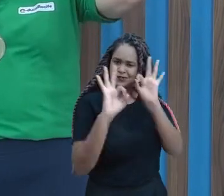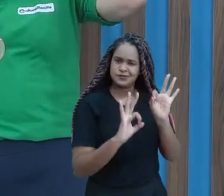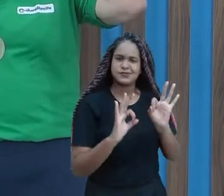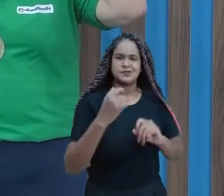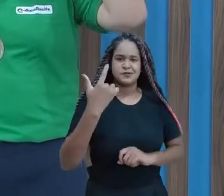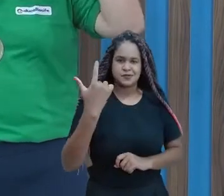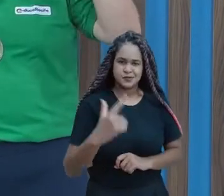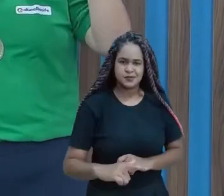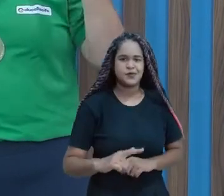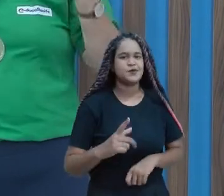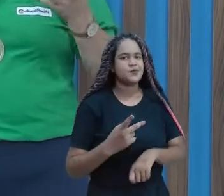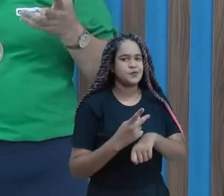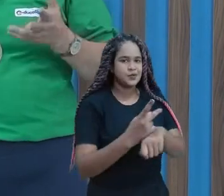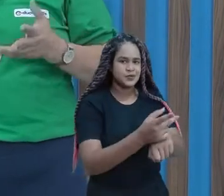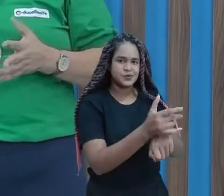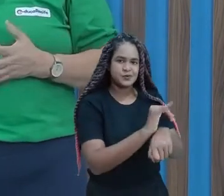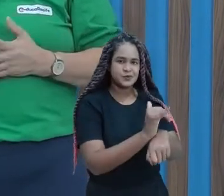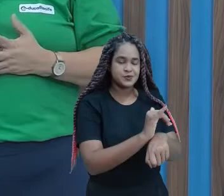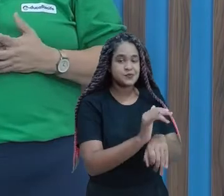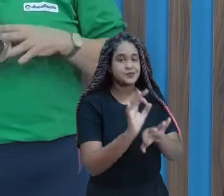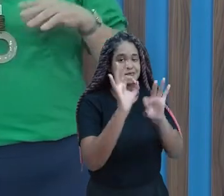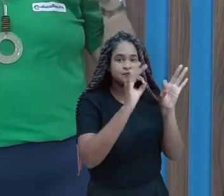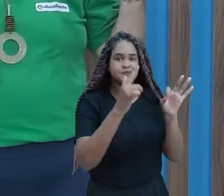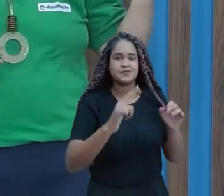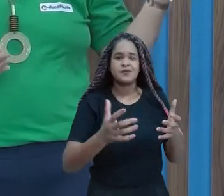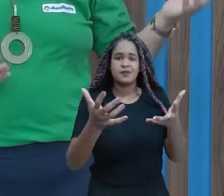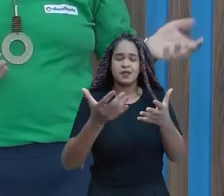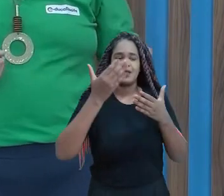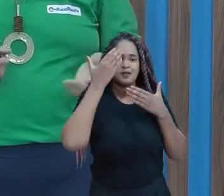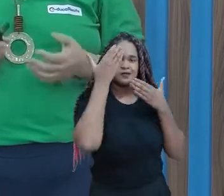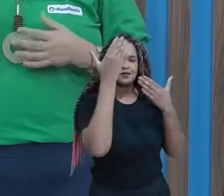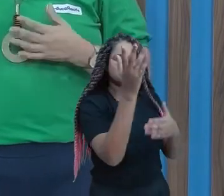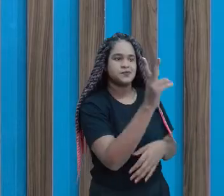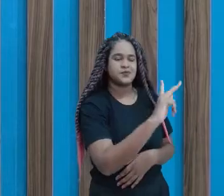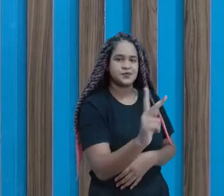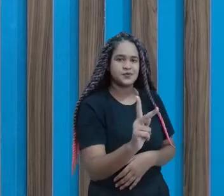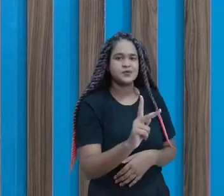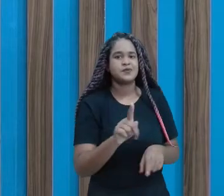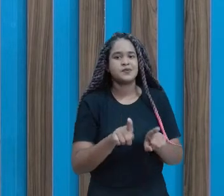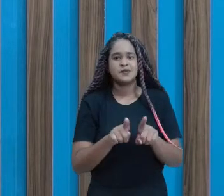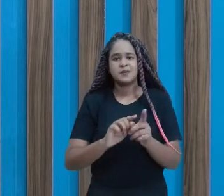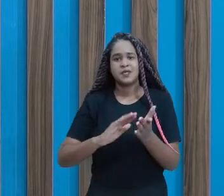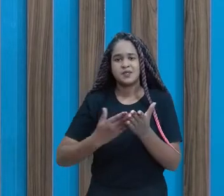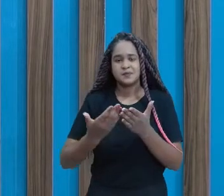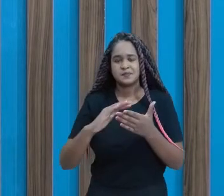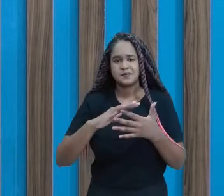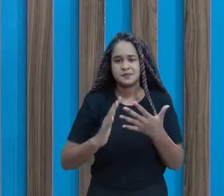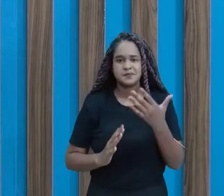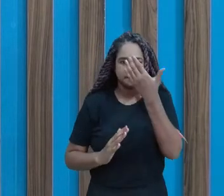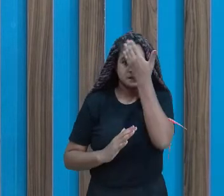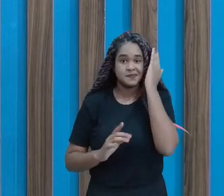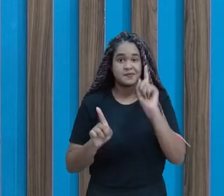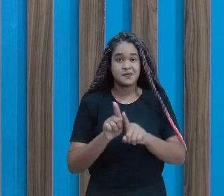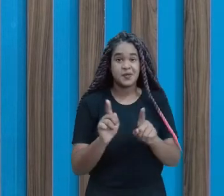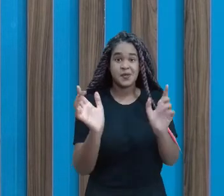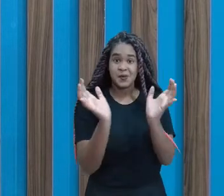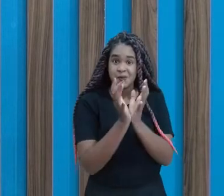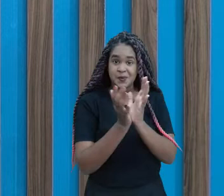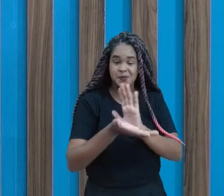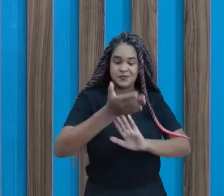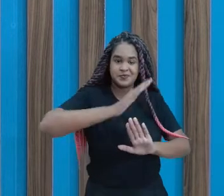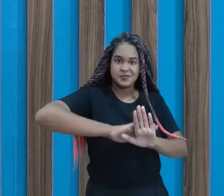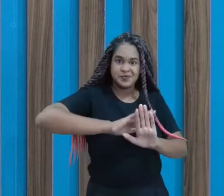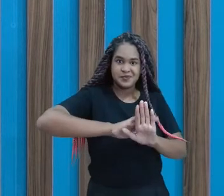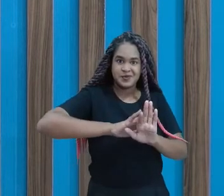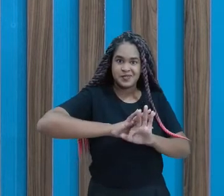voltar lá no YouTube e assistir novamente. E eu quero agradecer a presença de Henrique, de Amanda, o pessoal da técnica que foi show